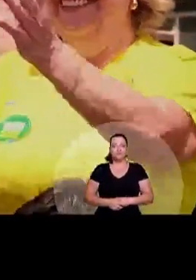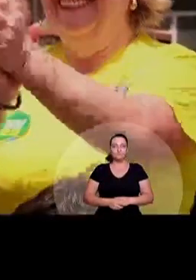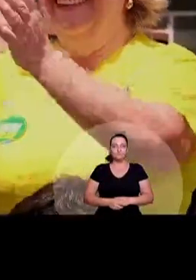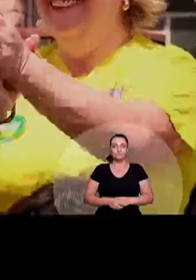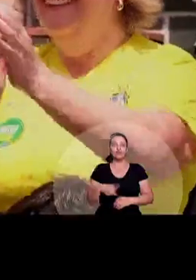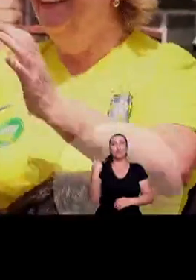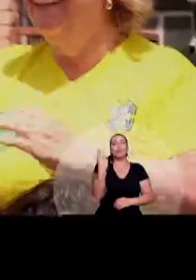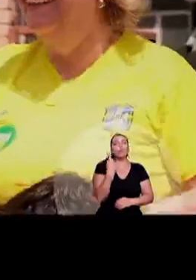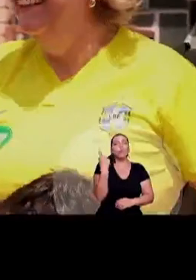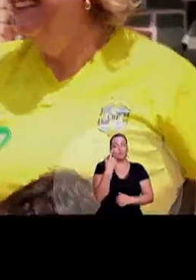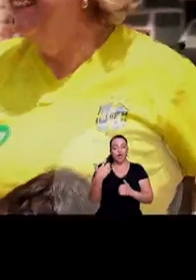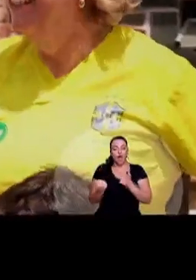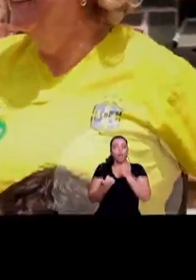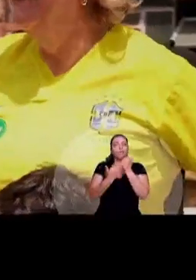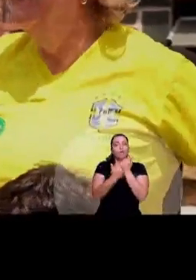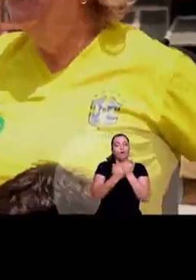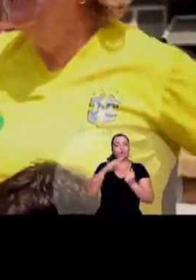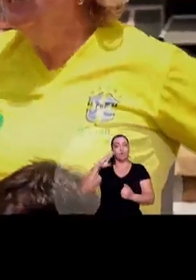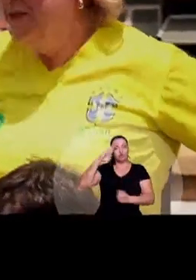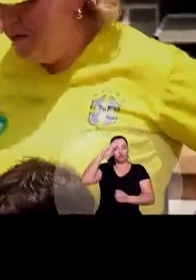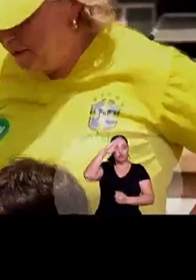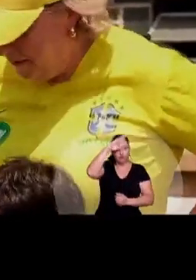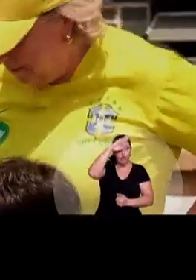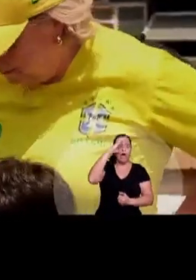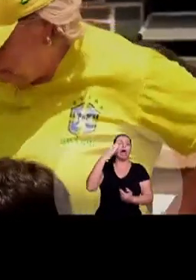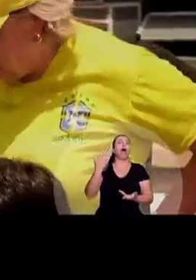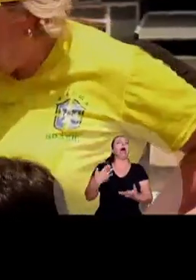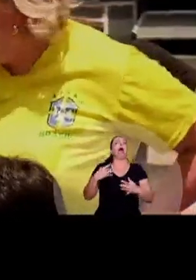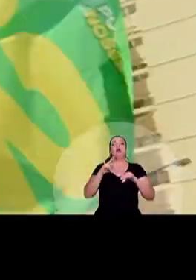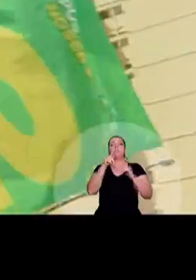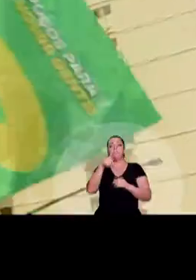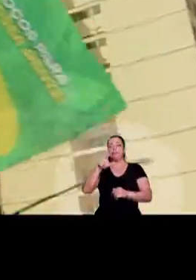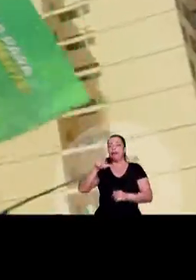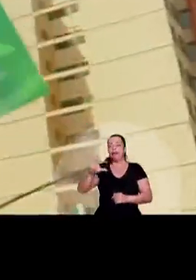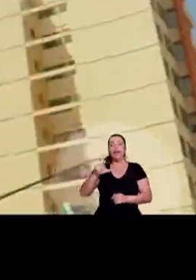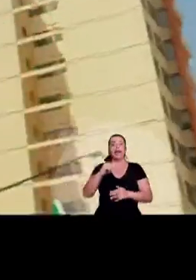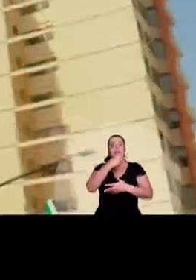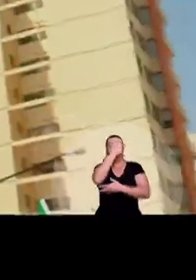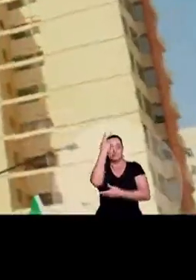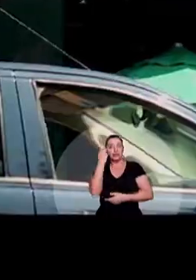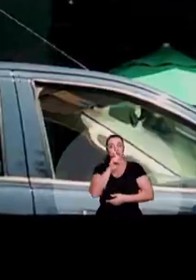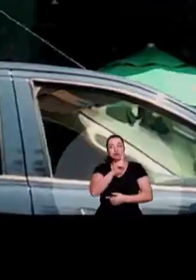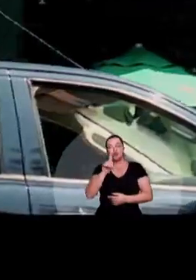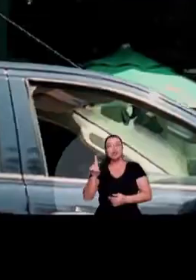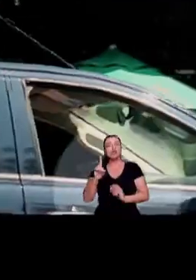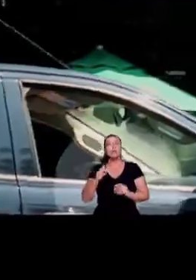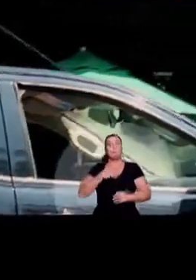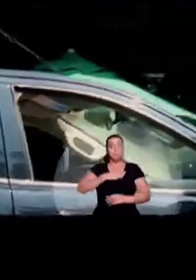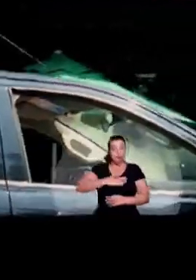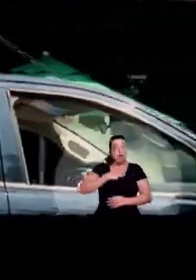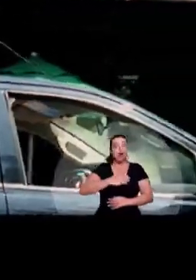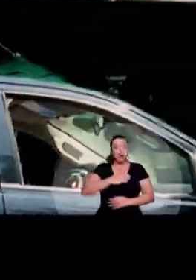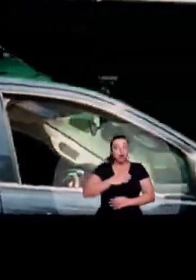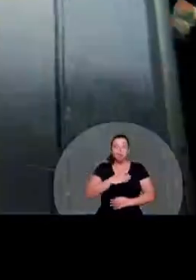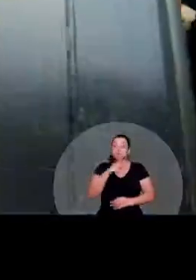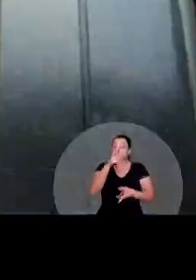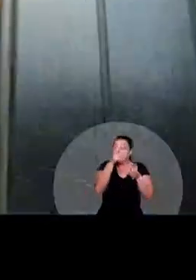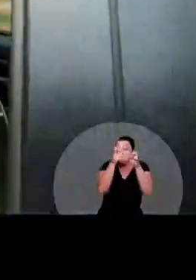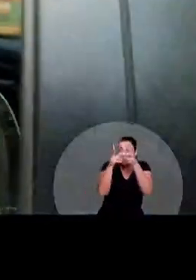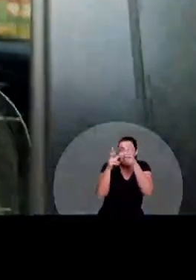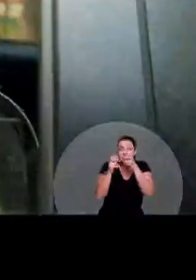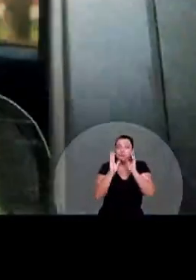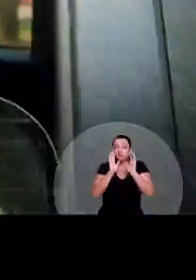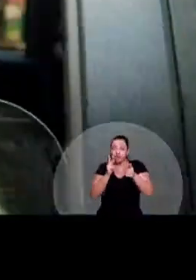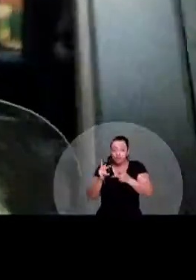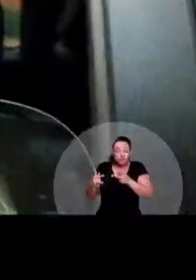O único apoiado por mim, apoiado por Bolsonaro, pelo PL, pelas pessoas de direita. E Poços de Caldas, né, pelo que eu já